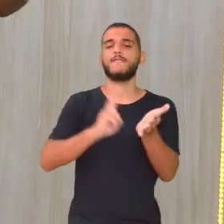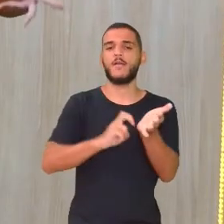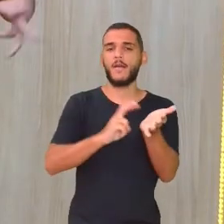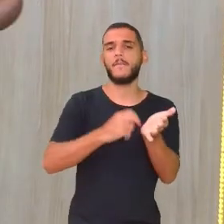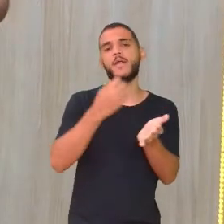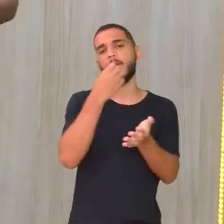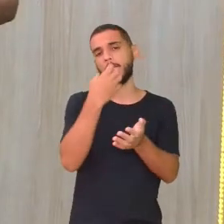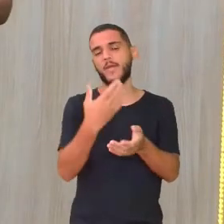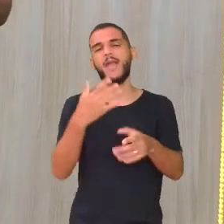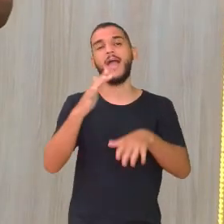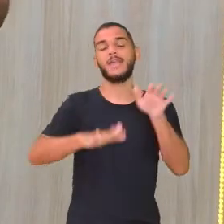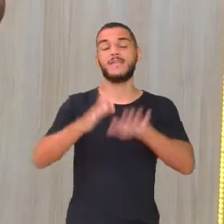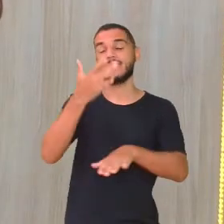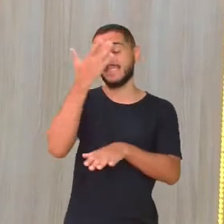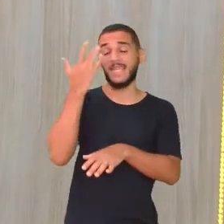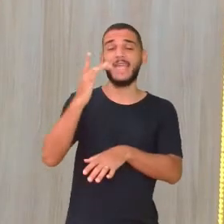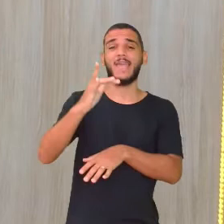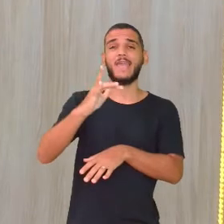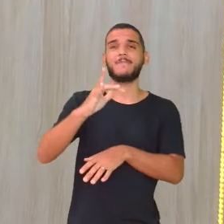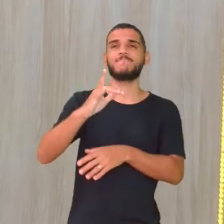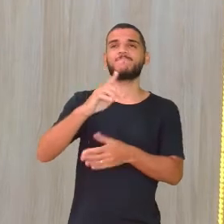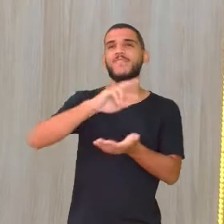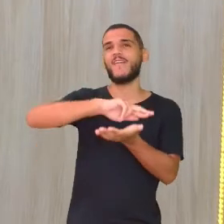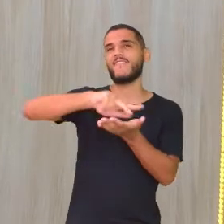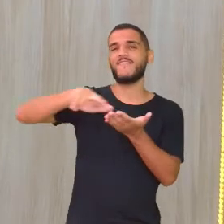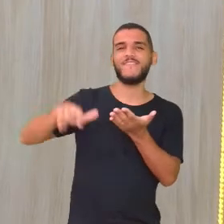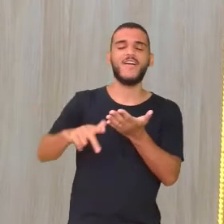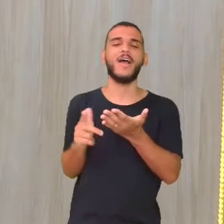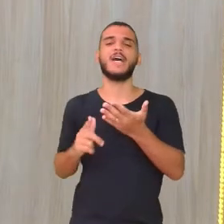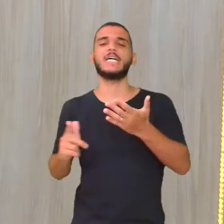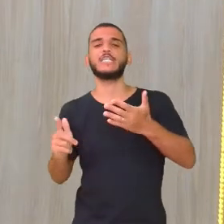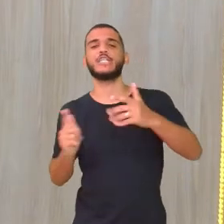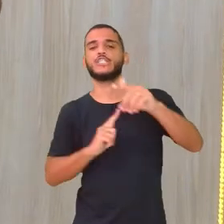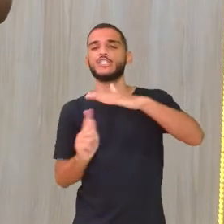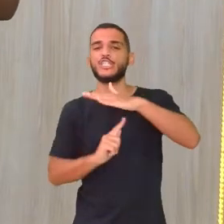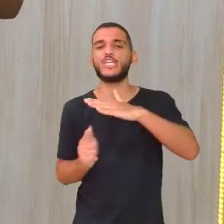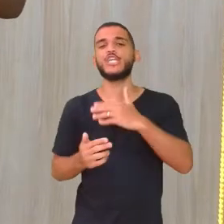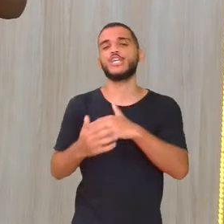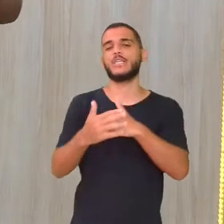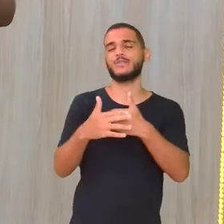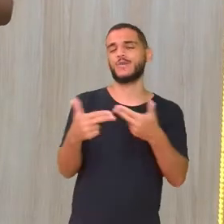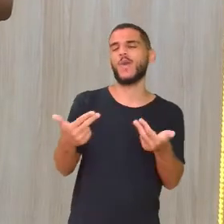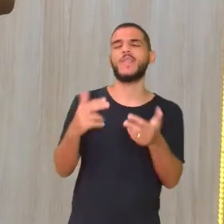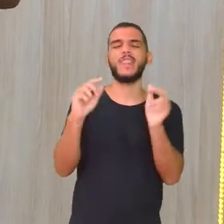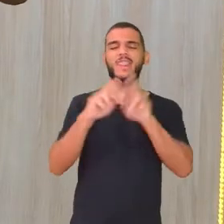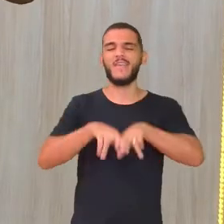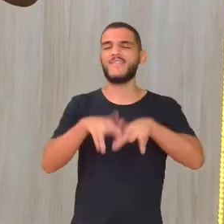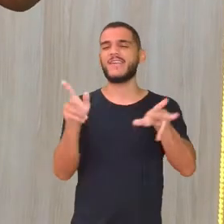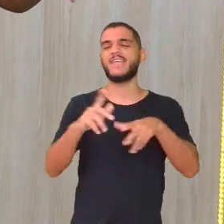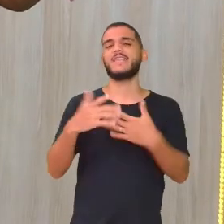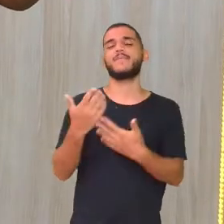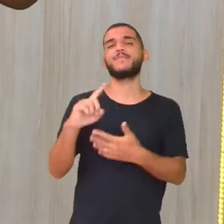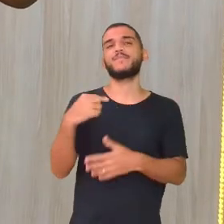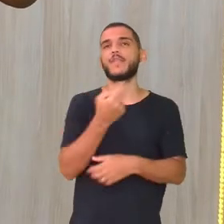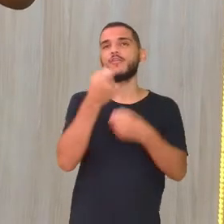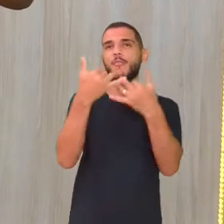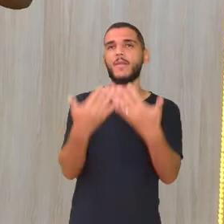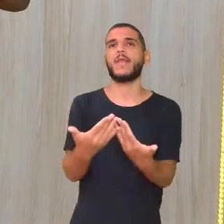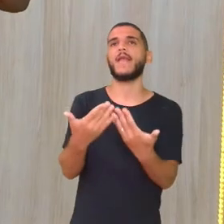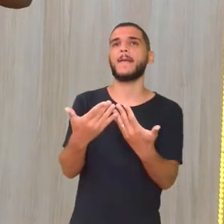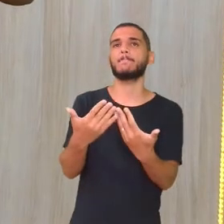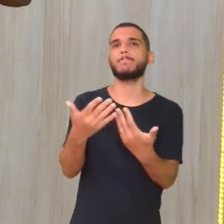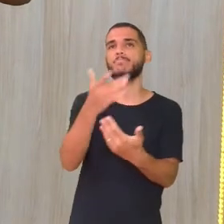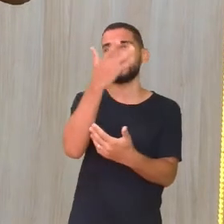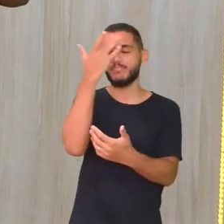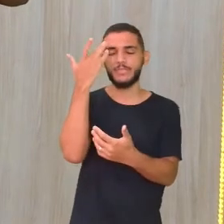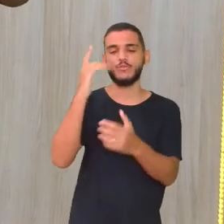muito jargão, ele tem muitas palavras que só se usa dentro da área. E aí quando você vai falar para um público mais amplo, a gente